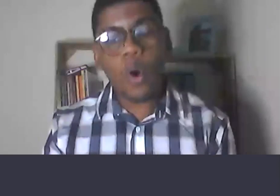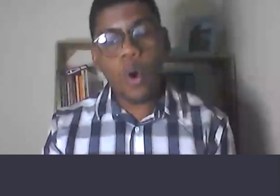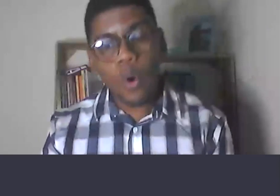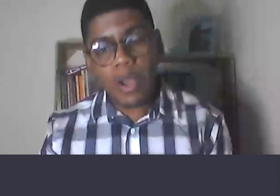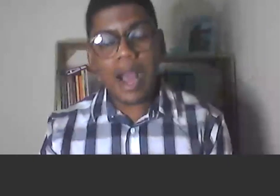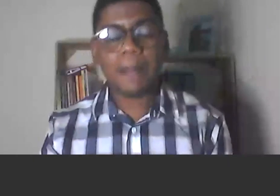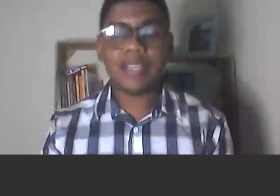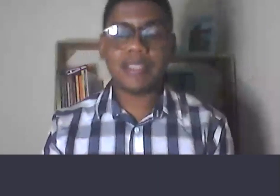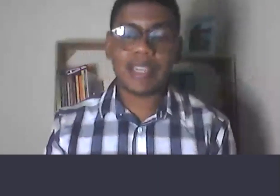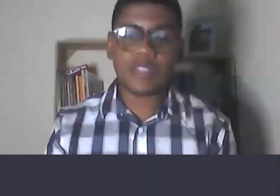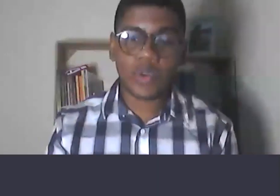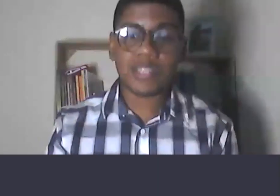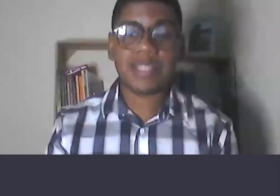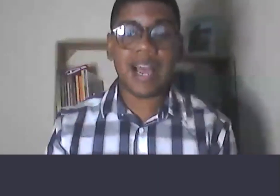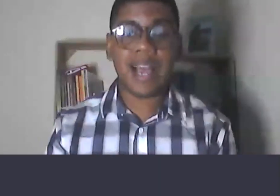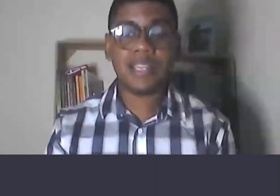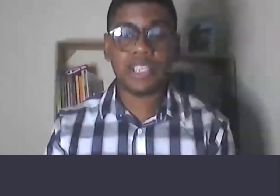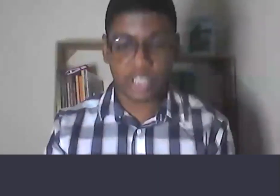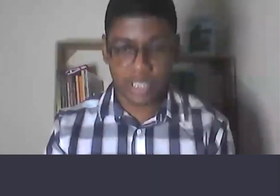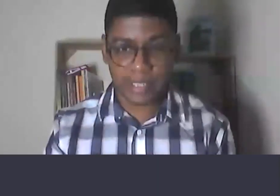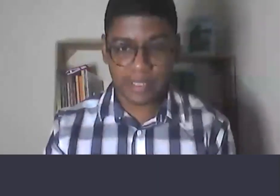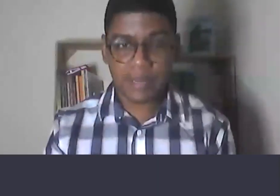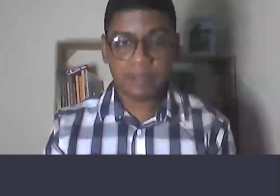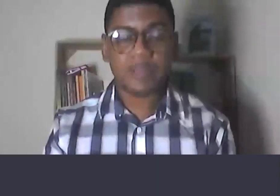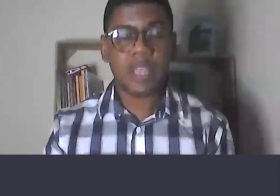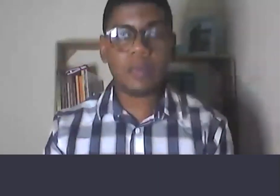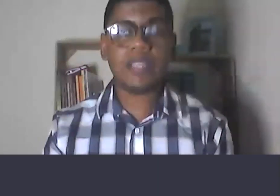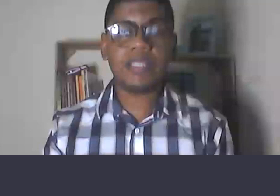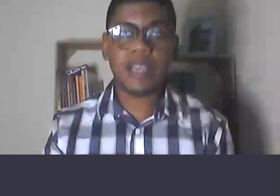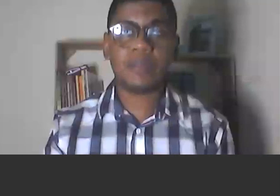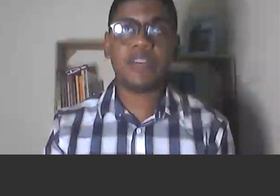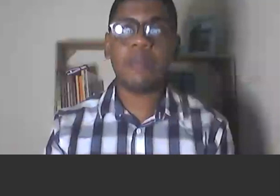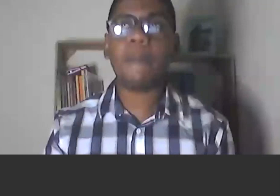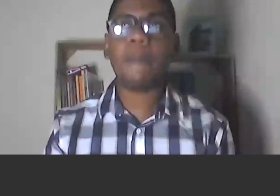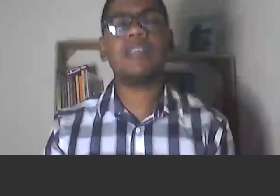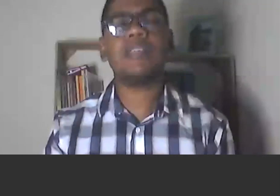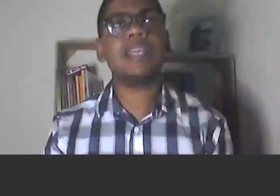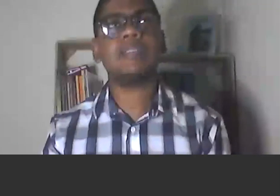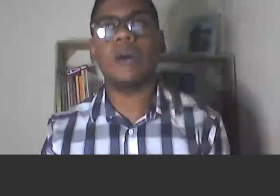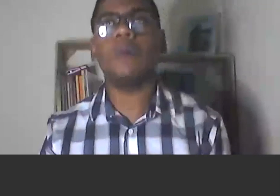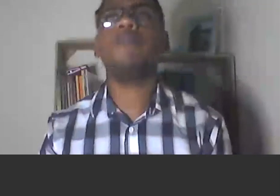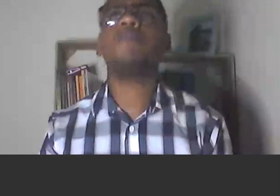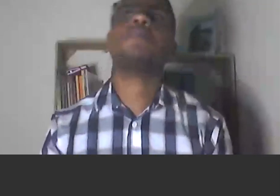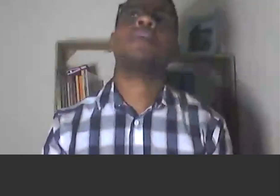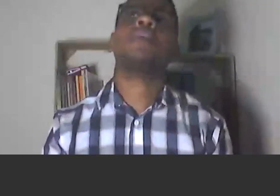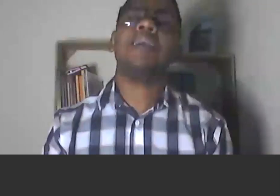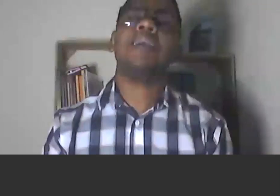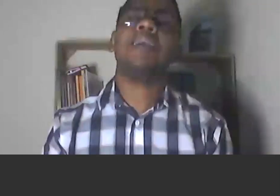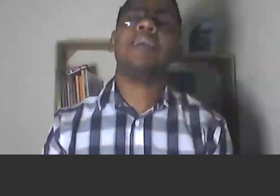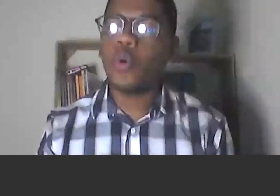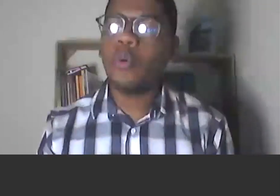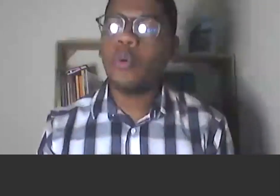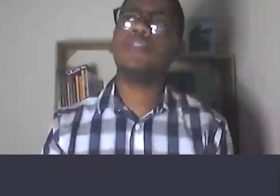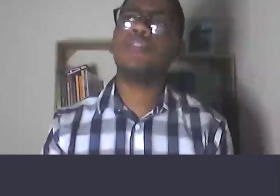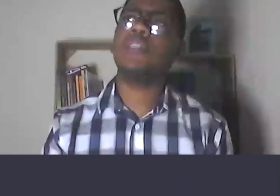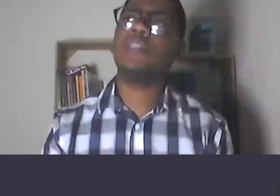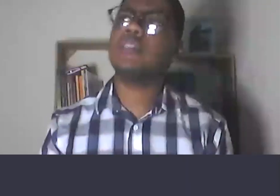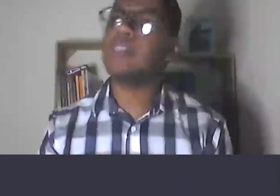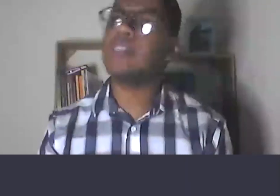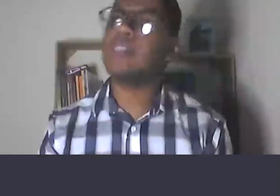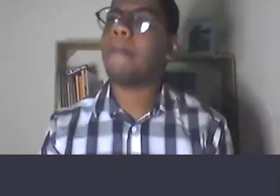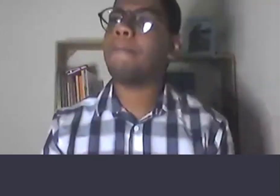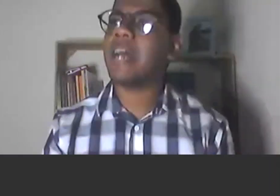trabalhos ou apresentações artísticas. Então, por exemplo, vai ter uma apresentação da turma